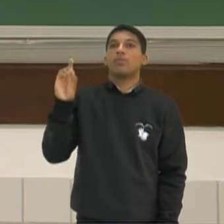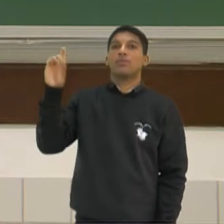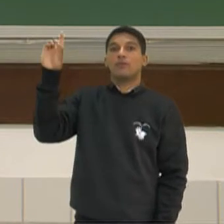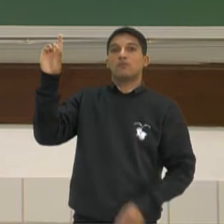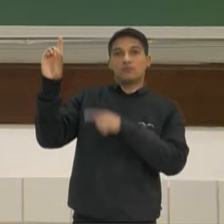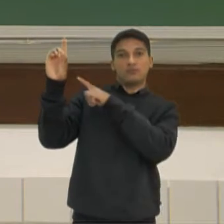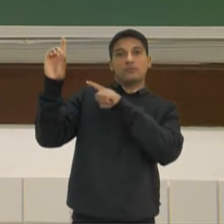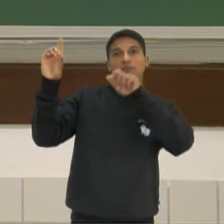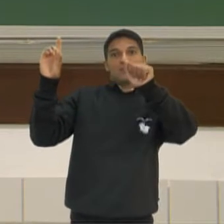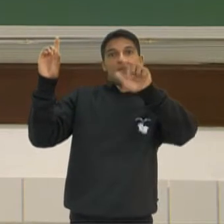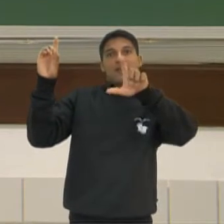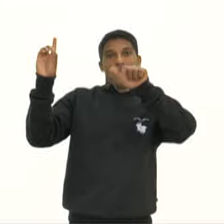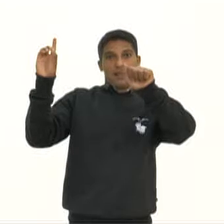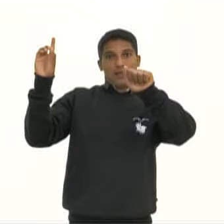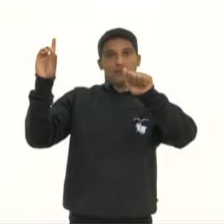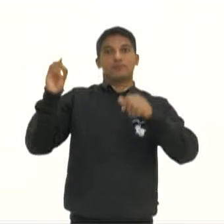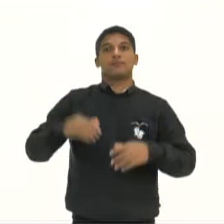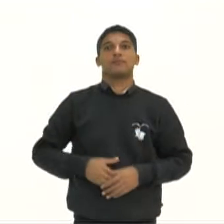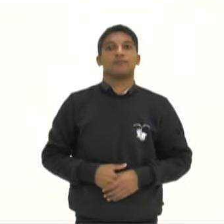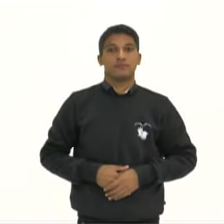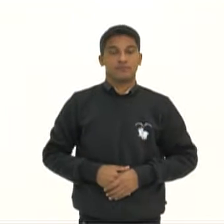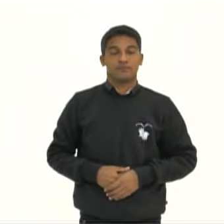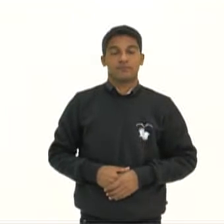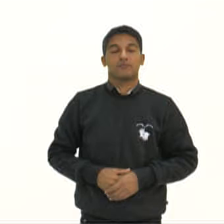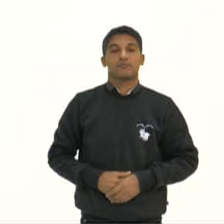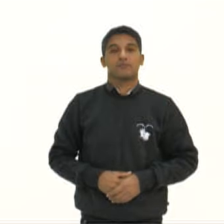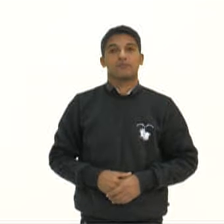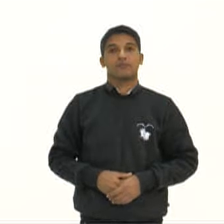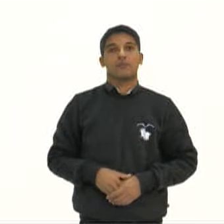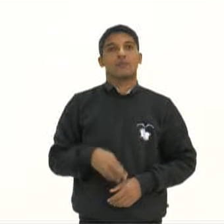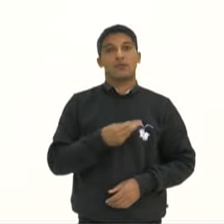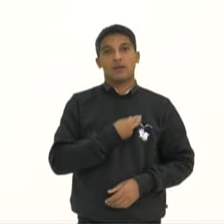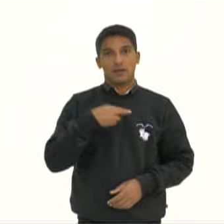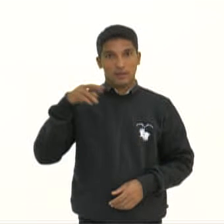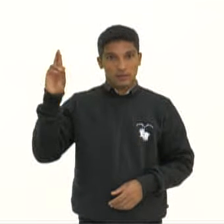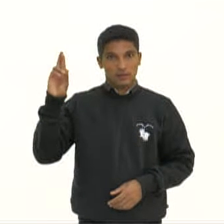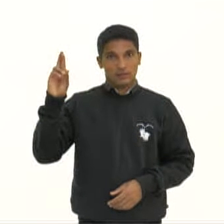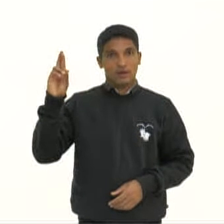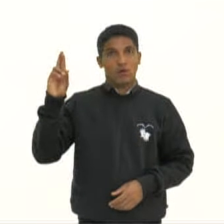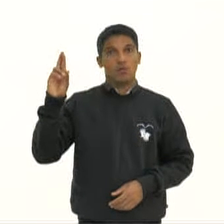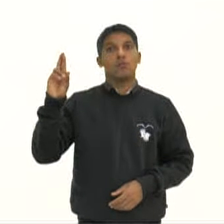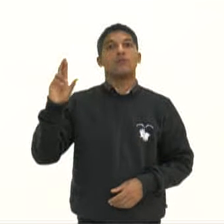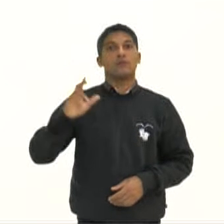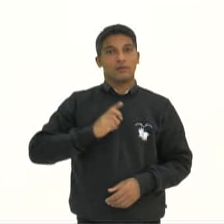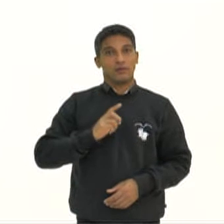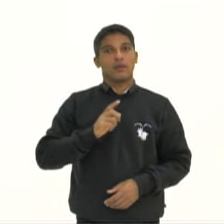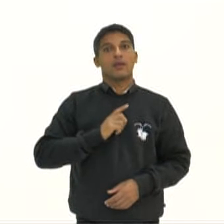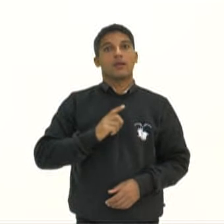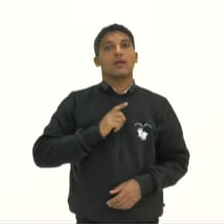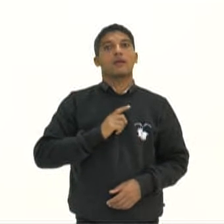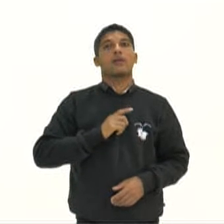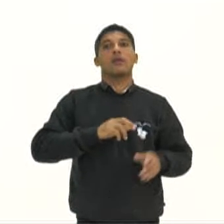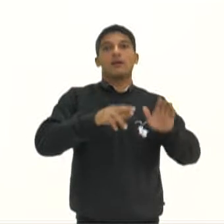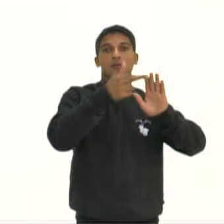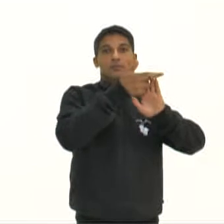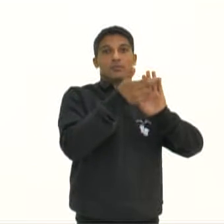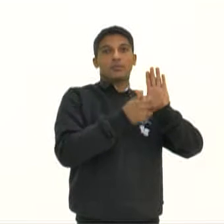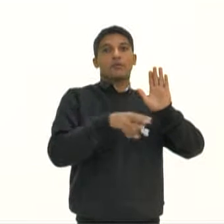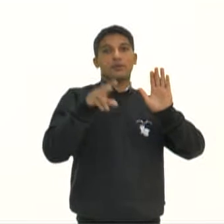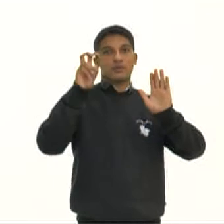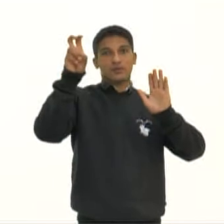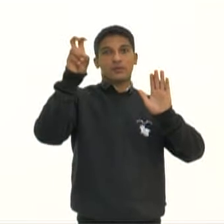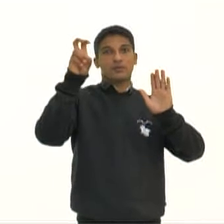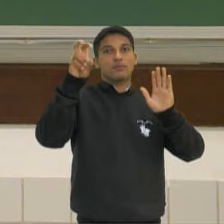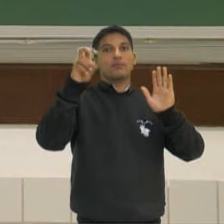religião, ela vai acabar sendo fundada sobre princípios de 5 pilares importantes. É o surgimento, é